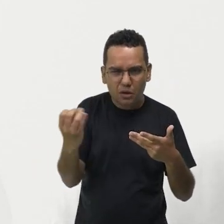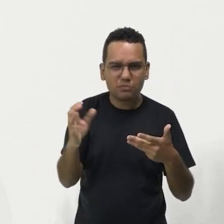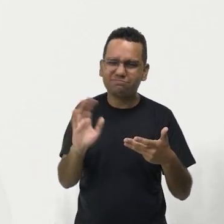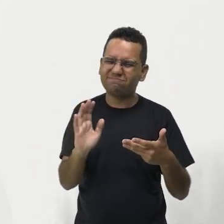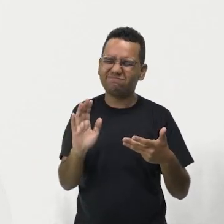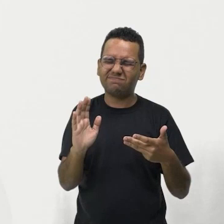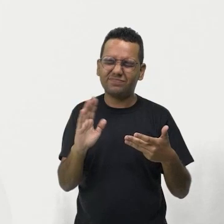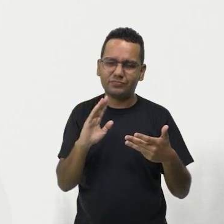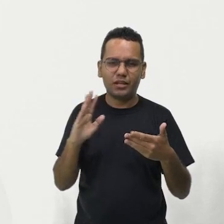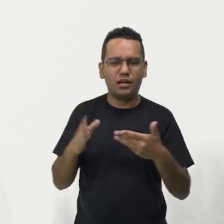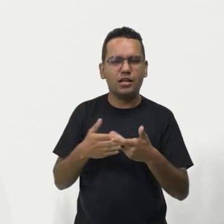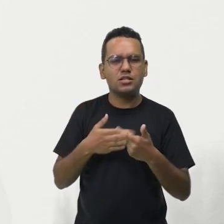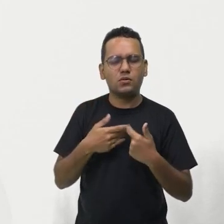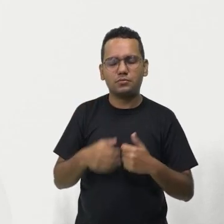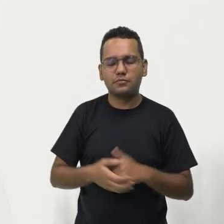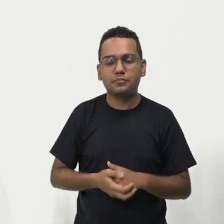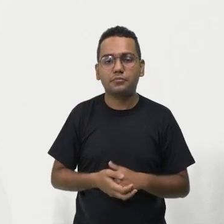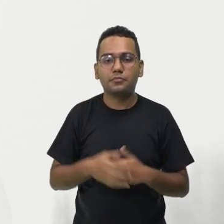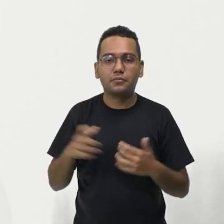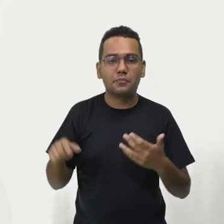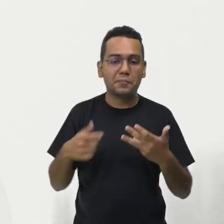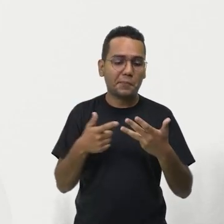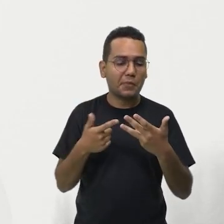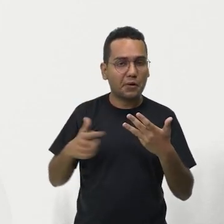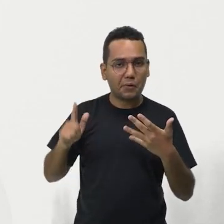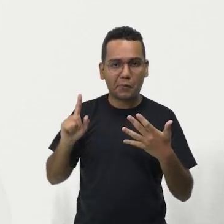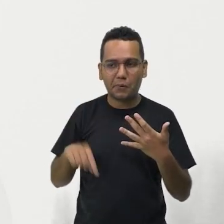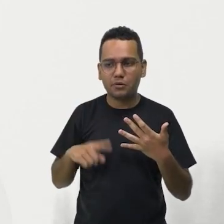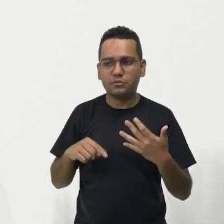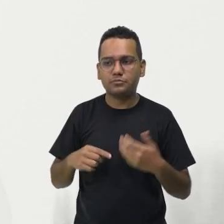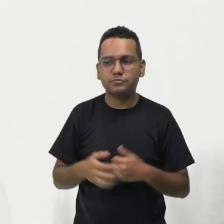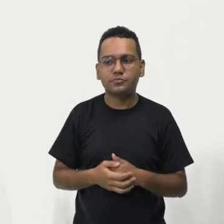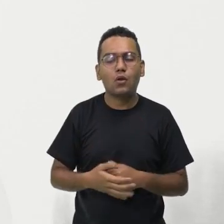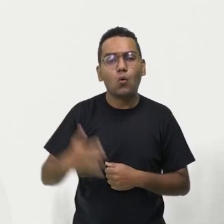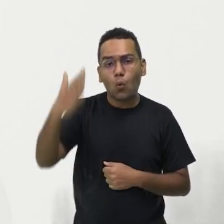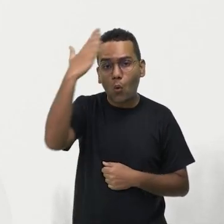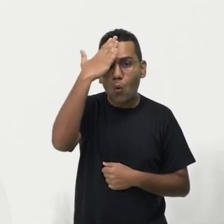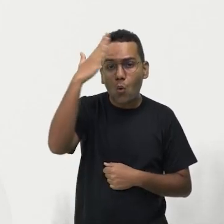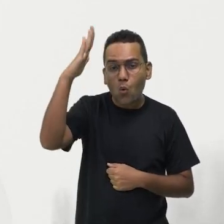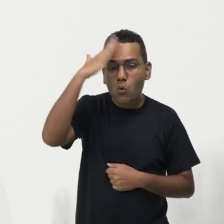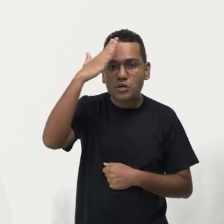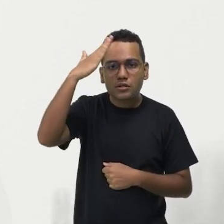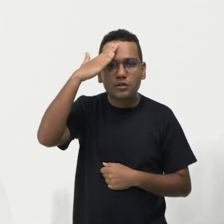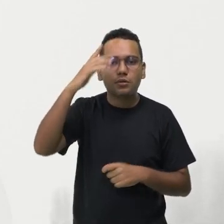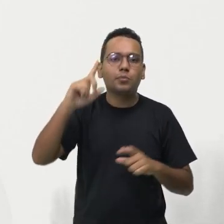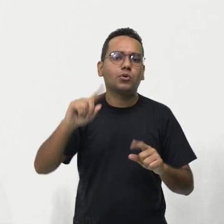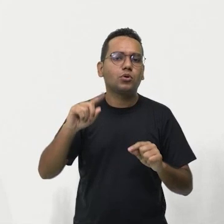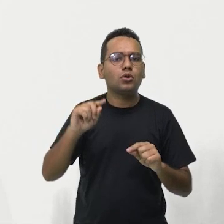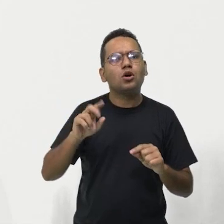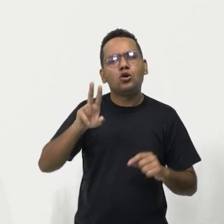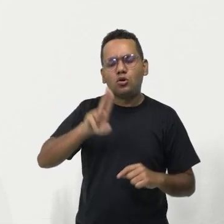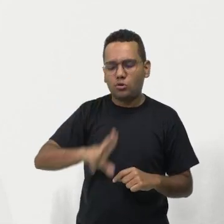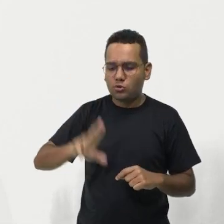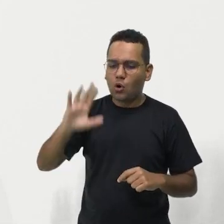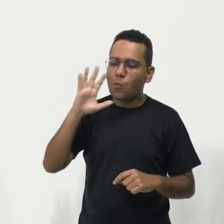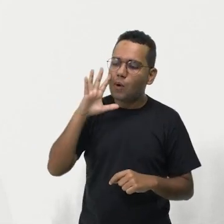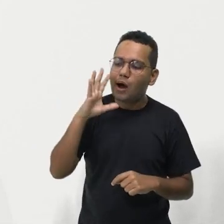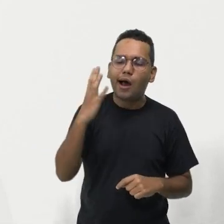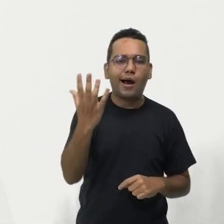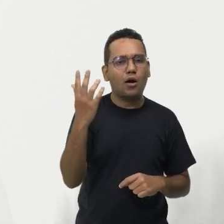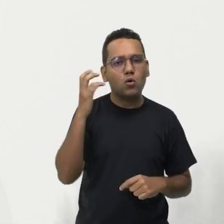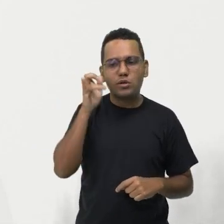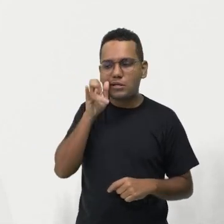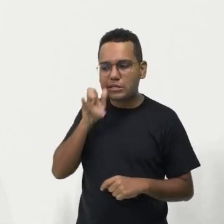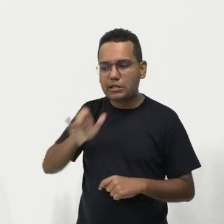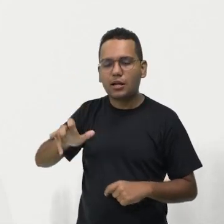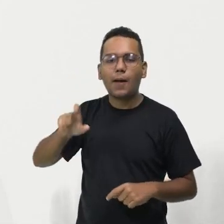ok? Vamos adiante? Outra informação. A compreensão mais profunda sobre o funcionamento da eletricidade